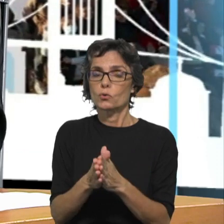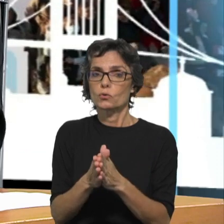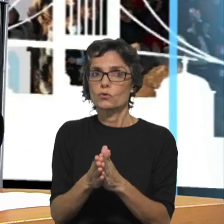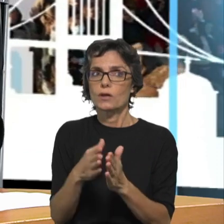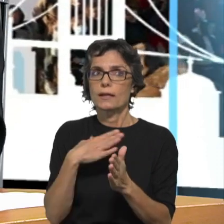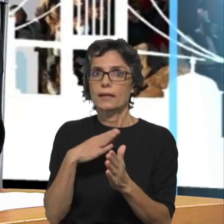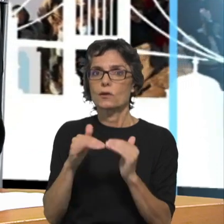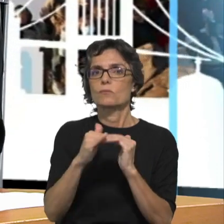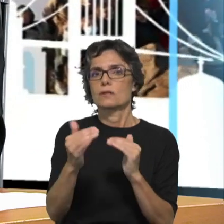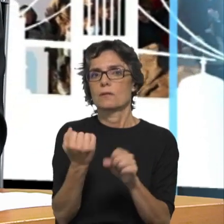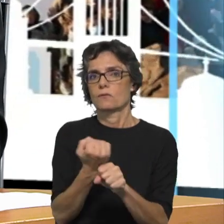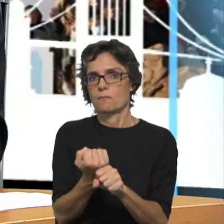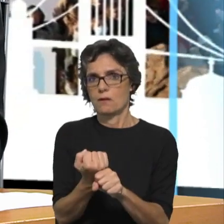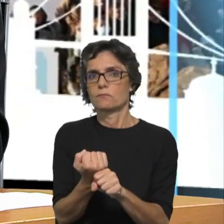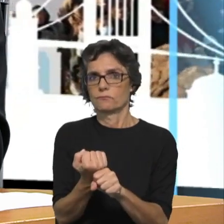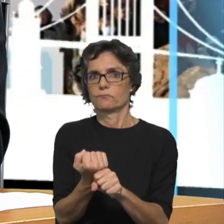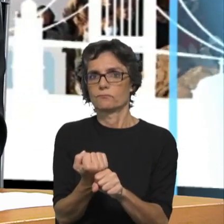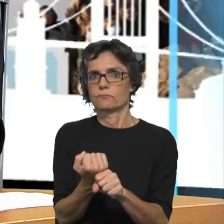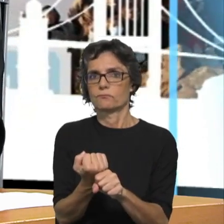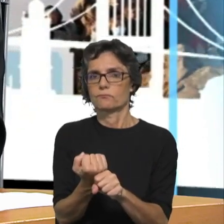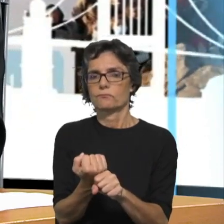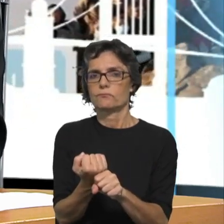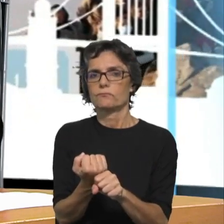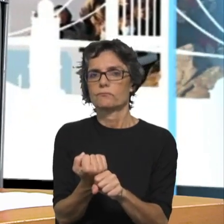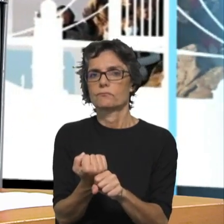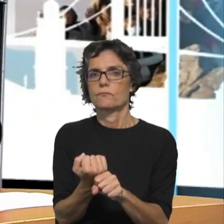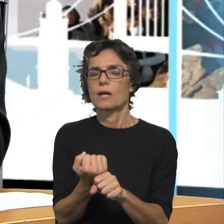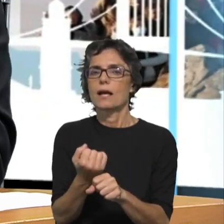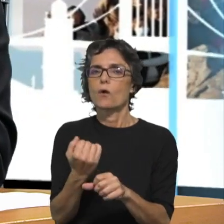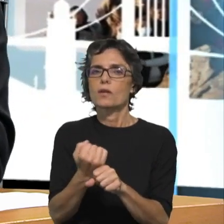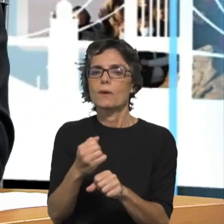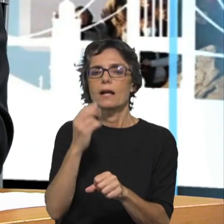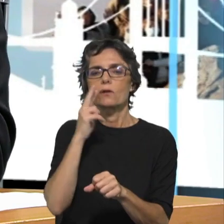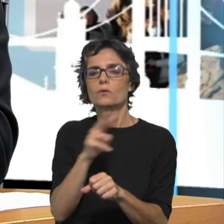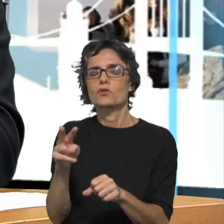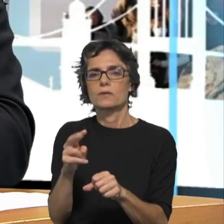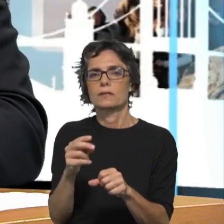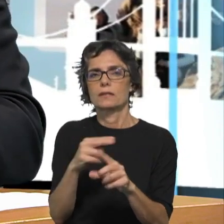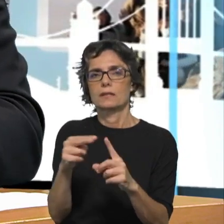bem. Embora, no caso dos jovens